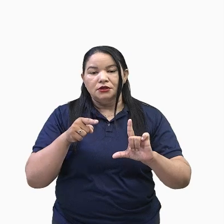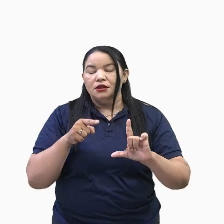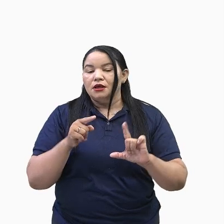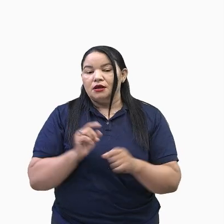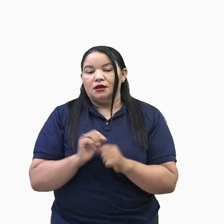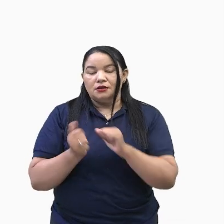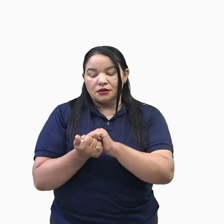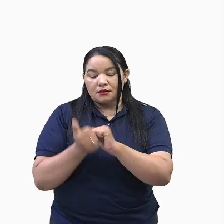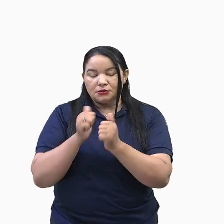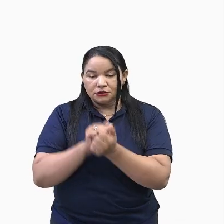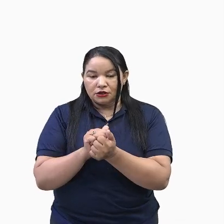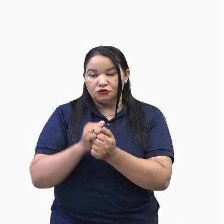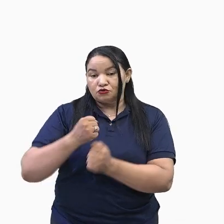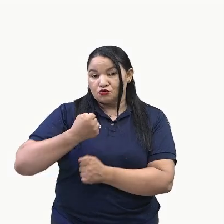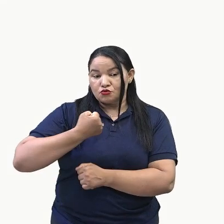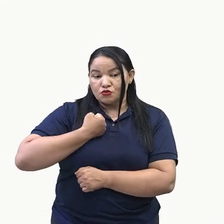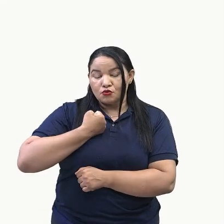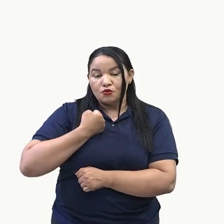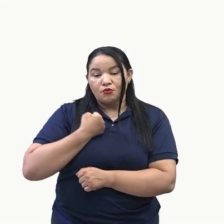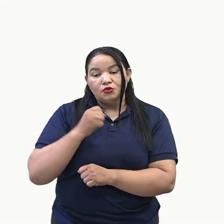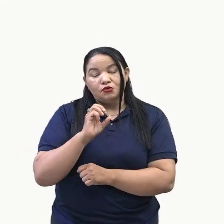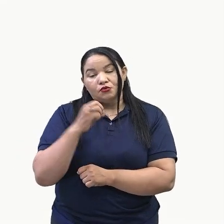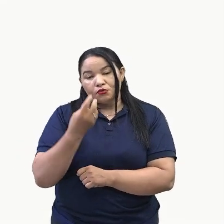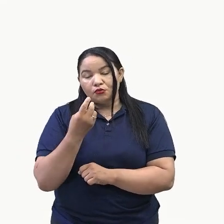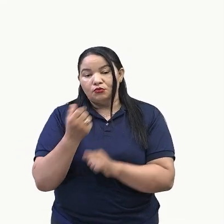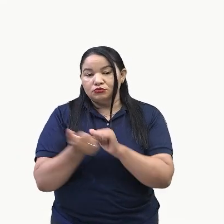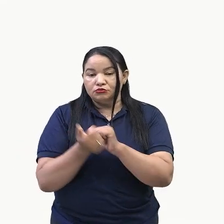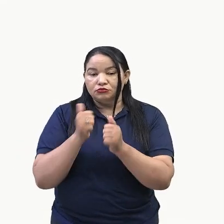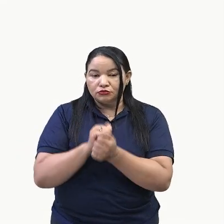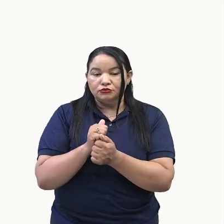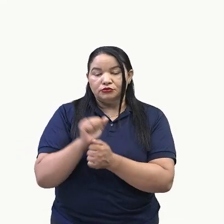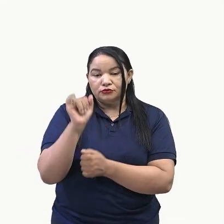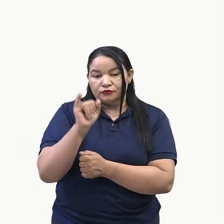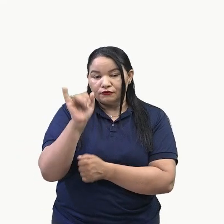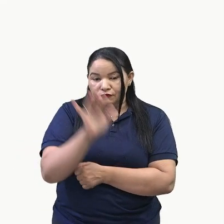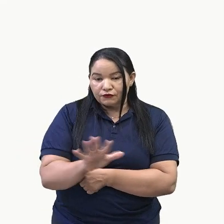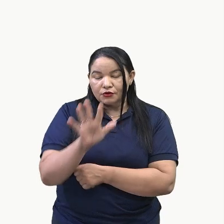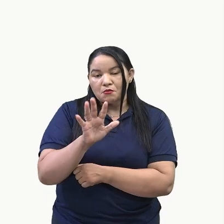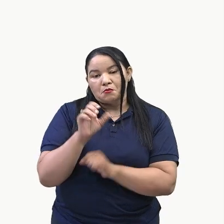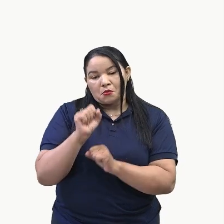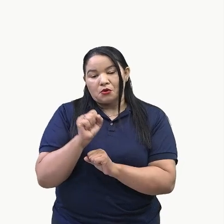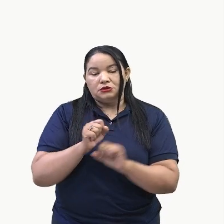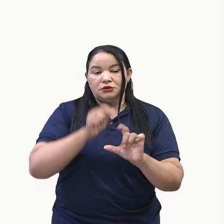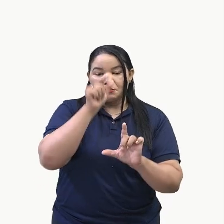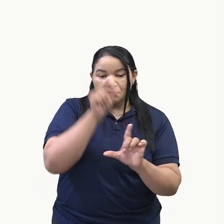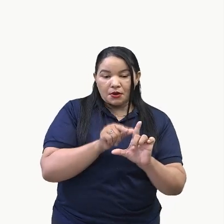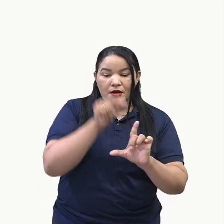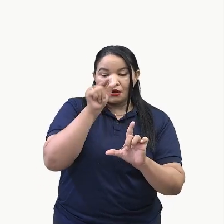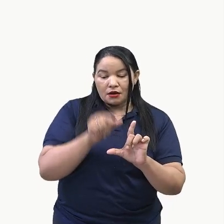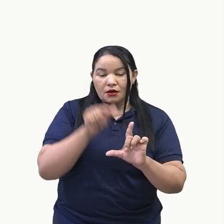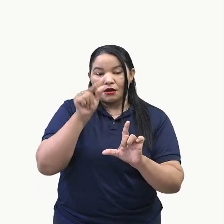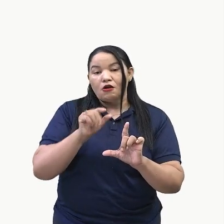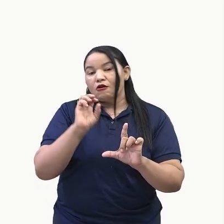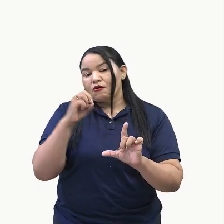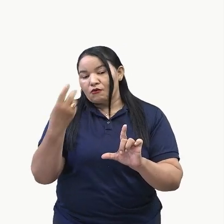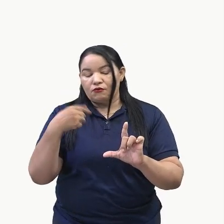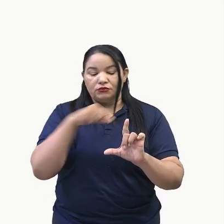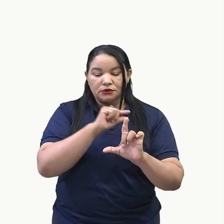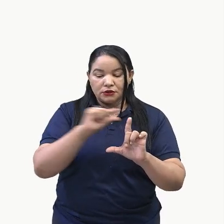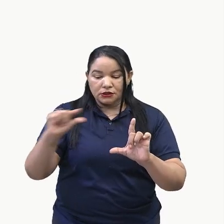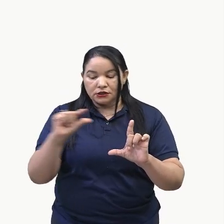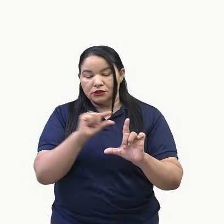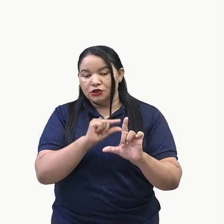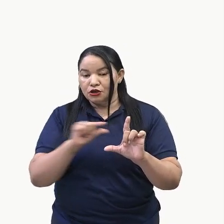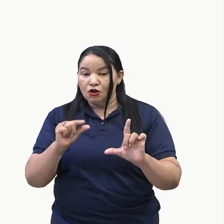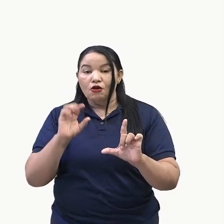é número em uma figura, em algo visual, como barras, linhas, setores. Isso